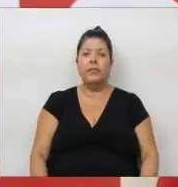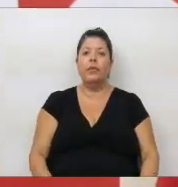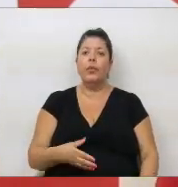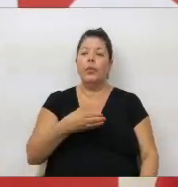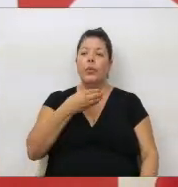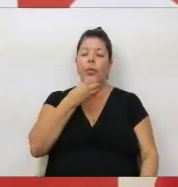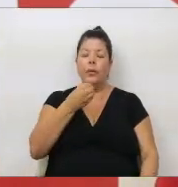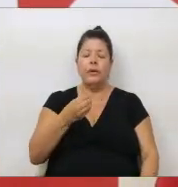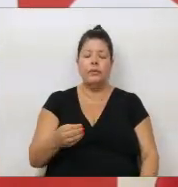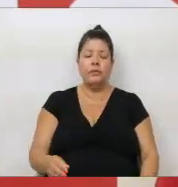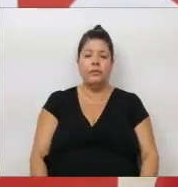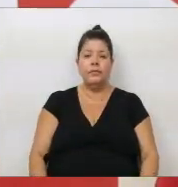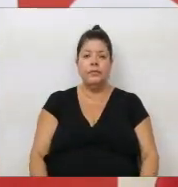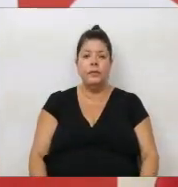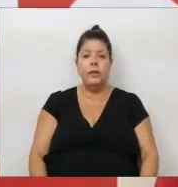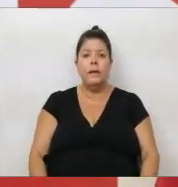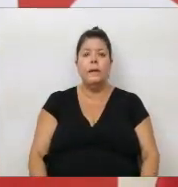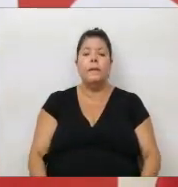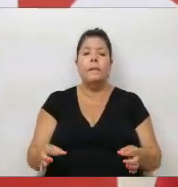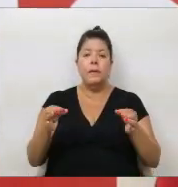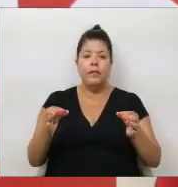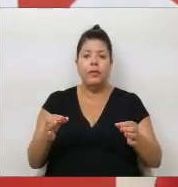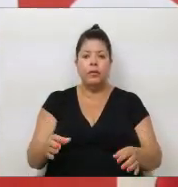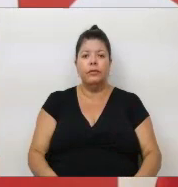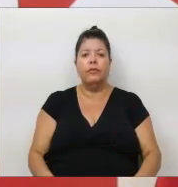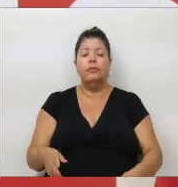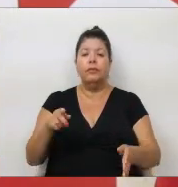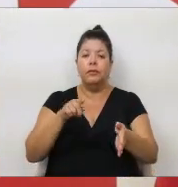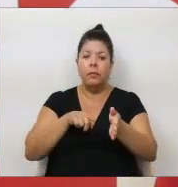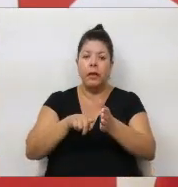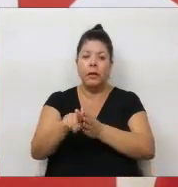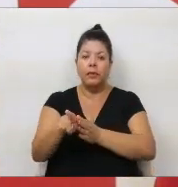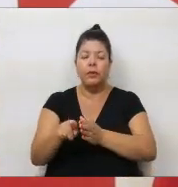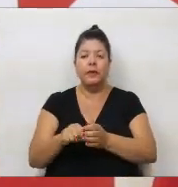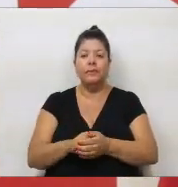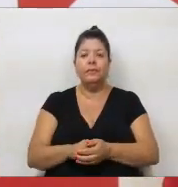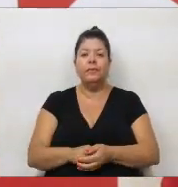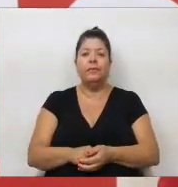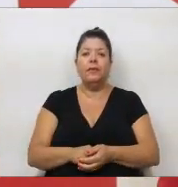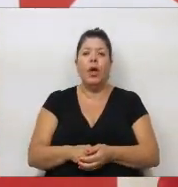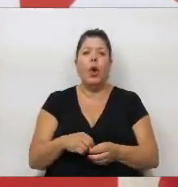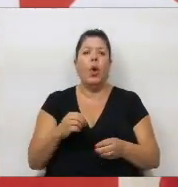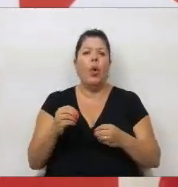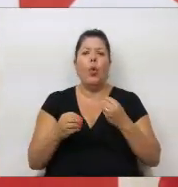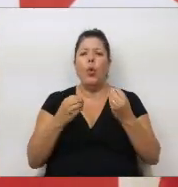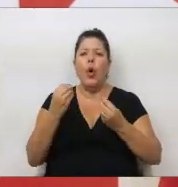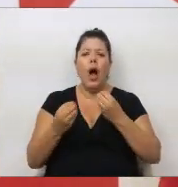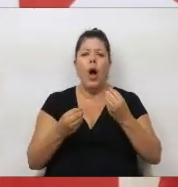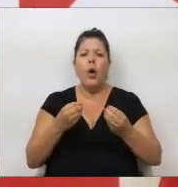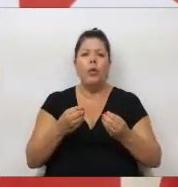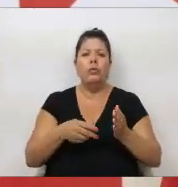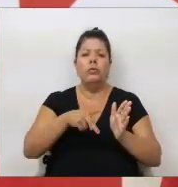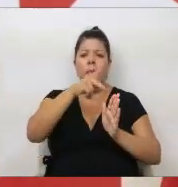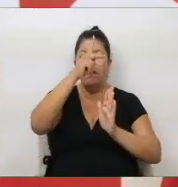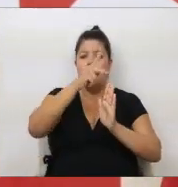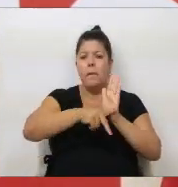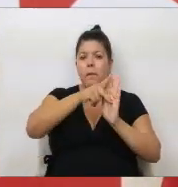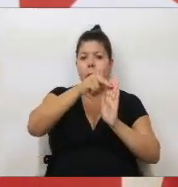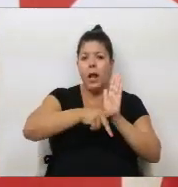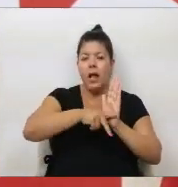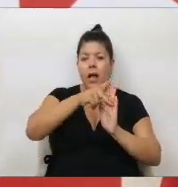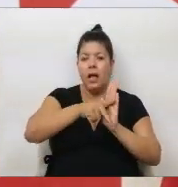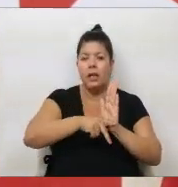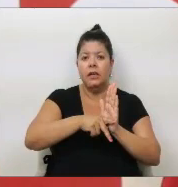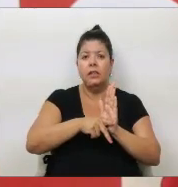Perfeito. Sem deixar de manter os limites, qual é o plano, né, no plano de governo de vocês, para